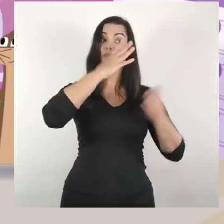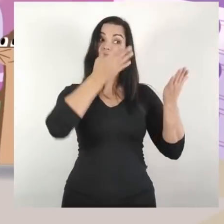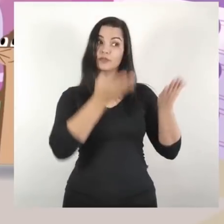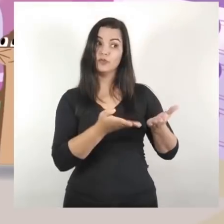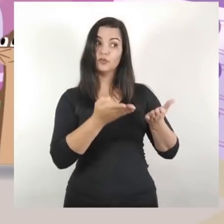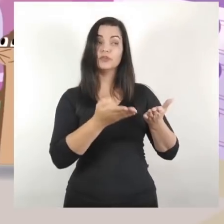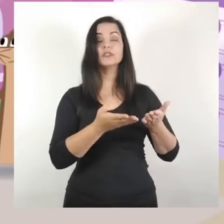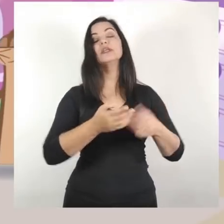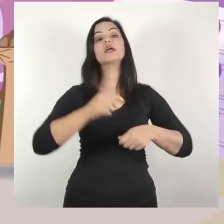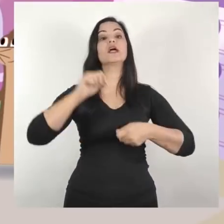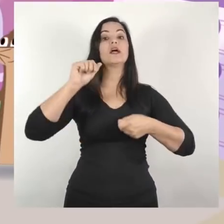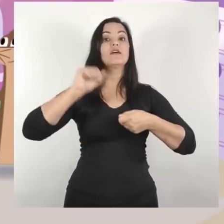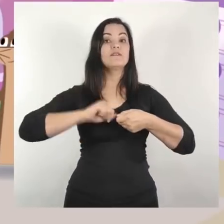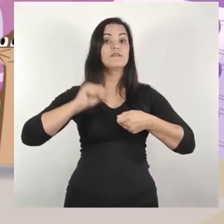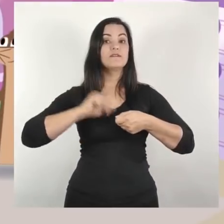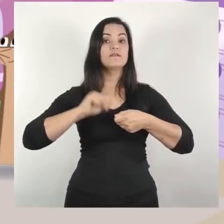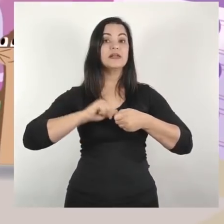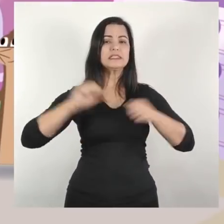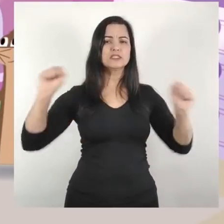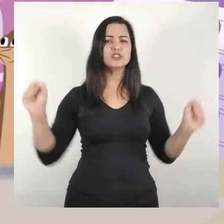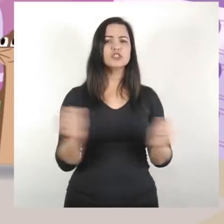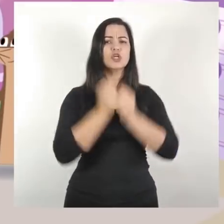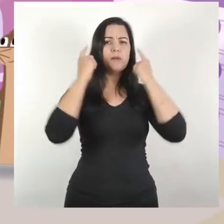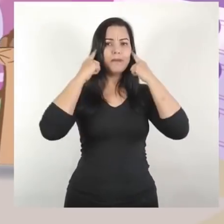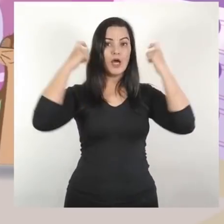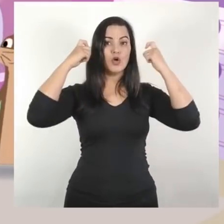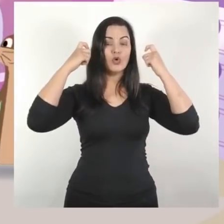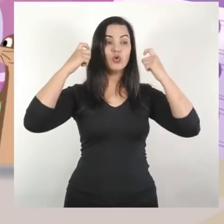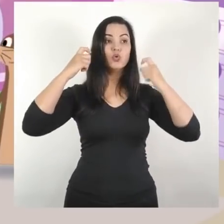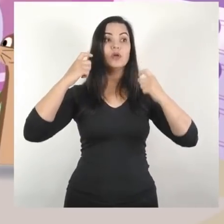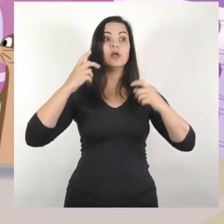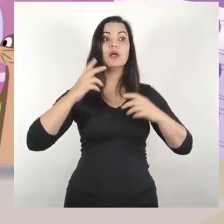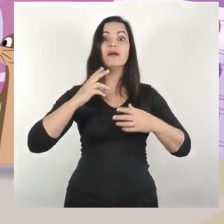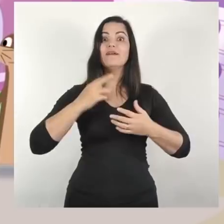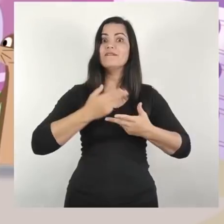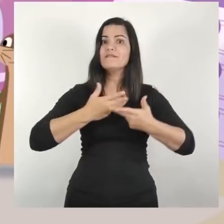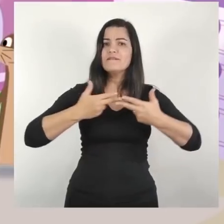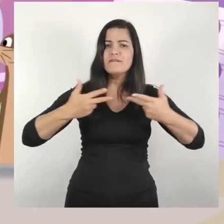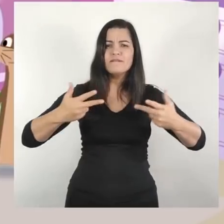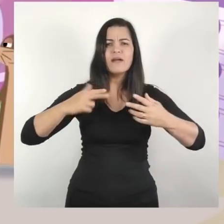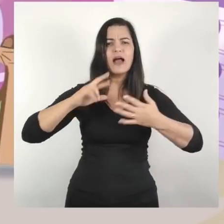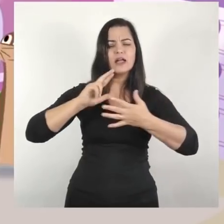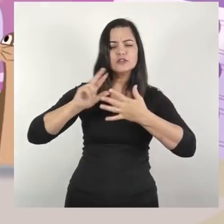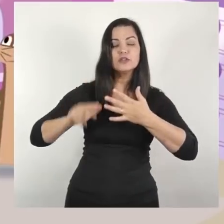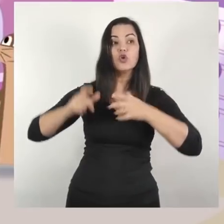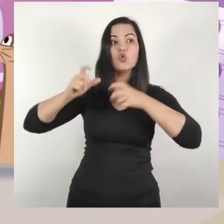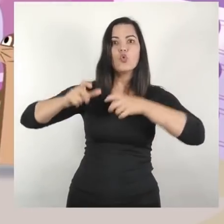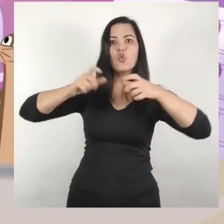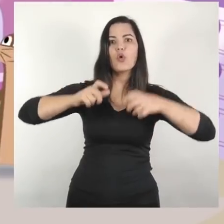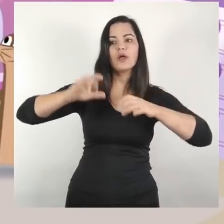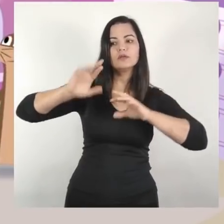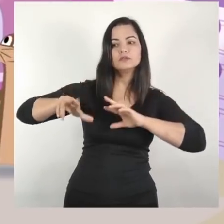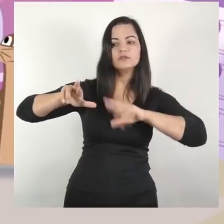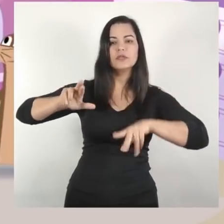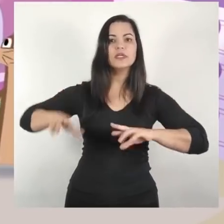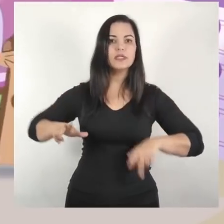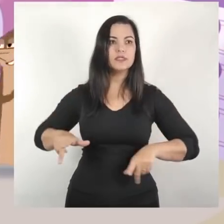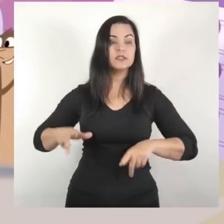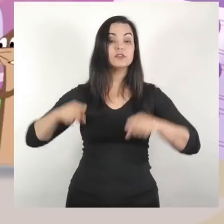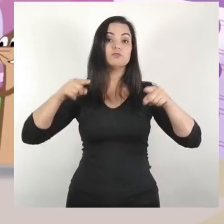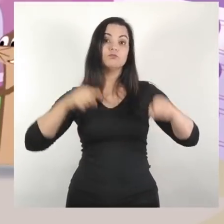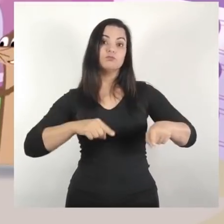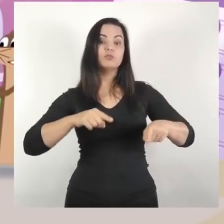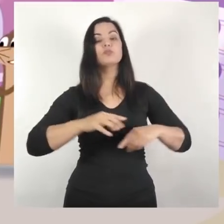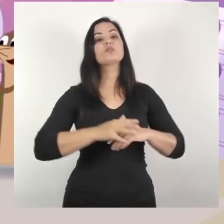Júpiter, você vai bater os pratos várias vezes em lugares diferentes. E o Cláudio vai usar essa lanterna